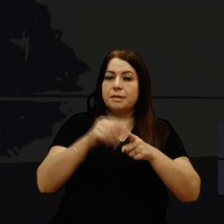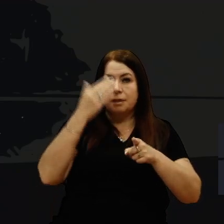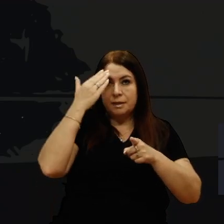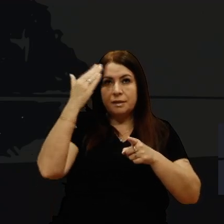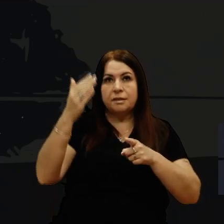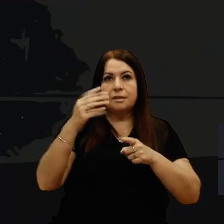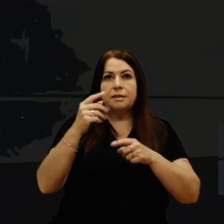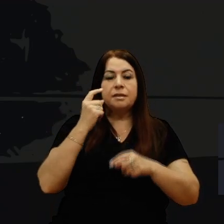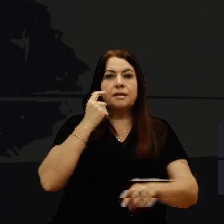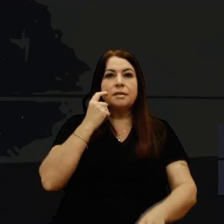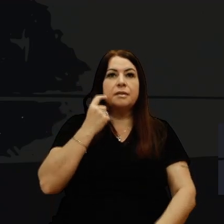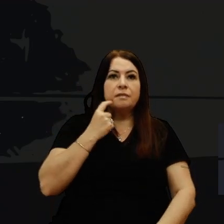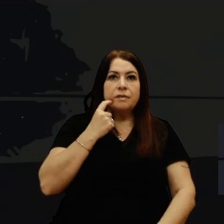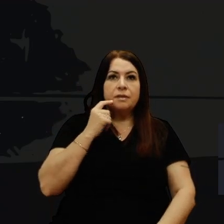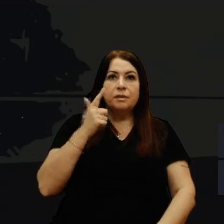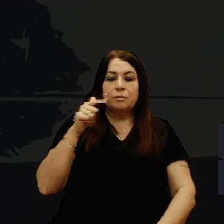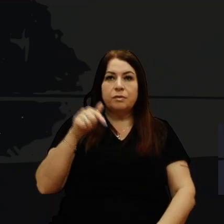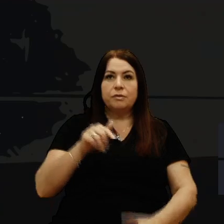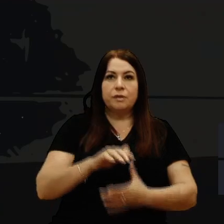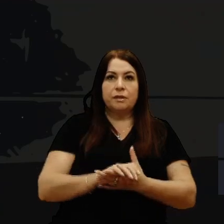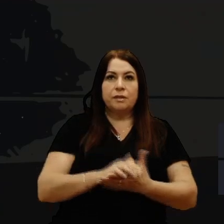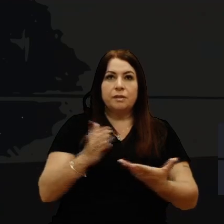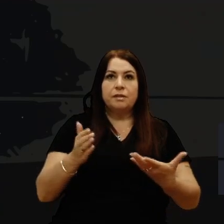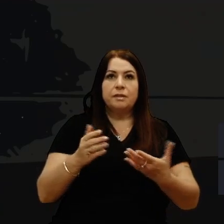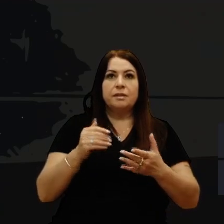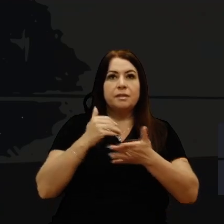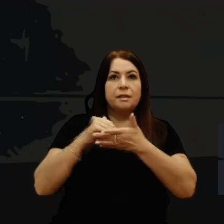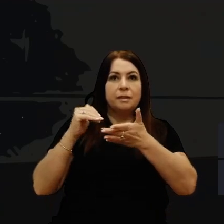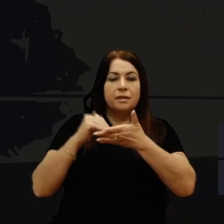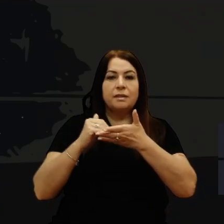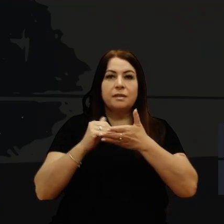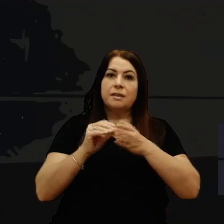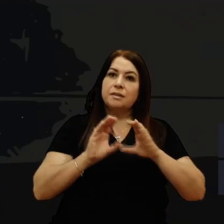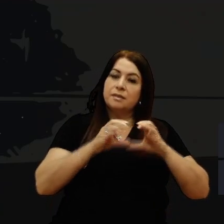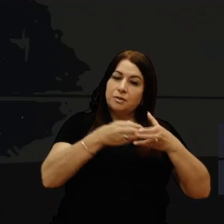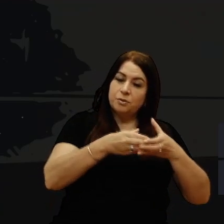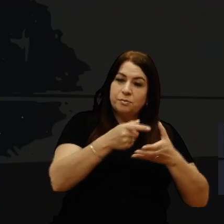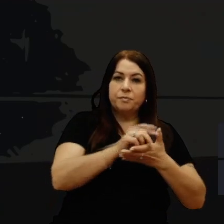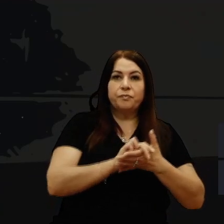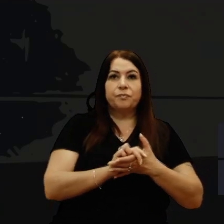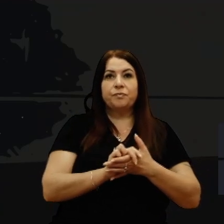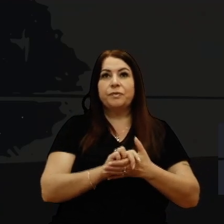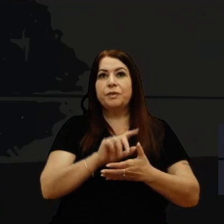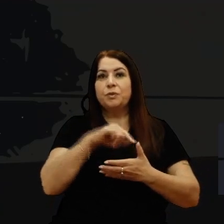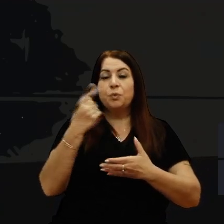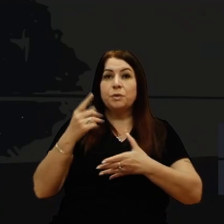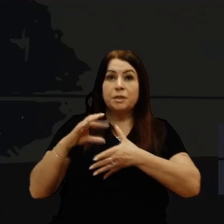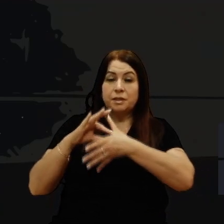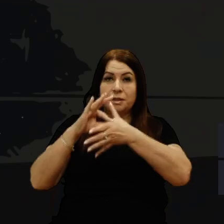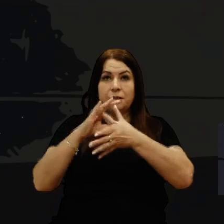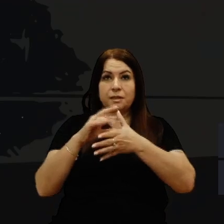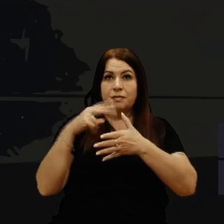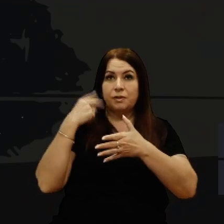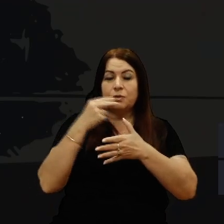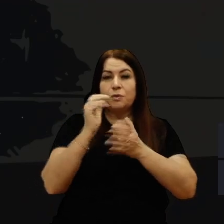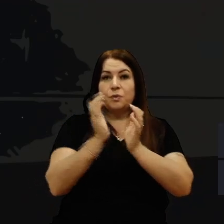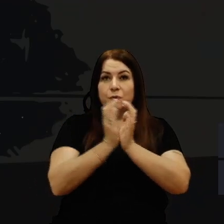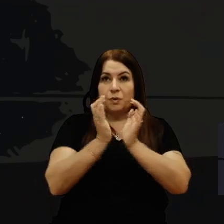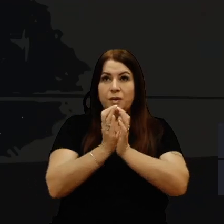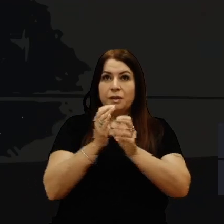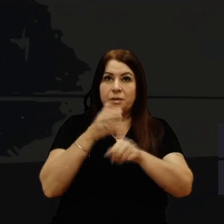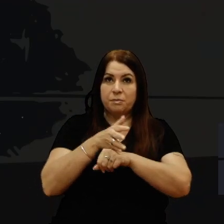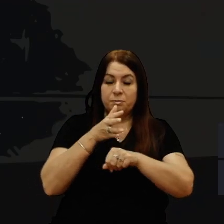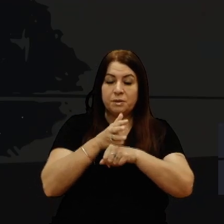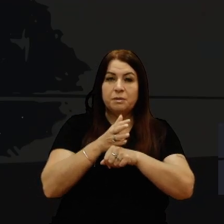vereador Wagner Petrini, que não está aqui, que é o nosso secretário da frente, e outras lideranças, vereadores, colegas, membros da